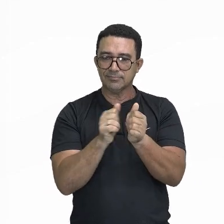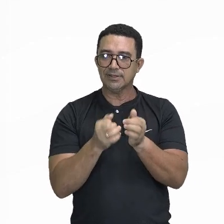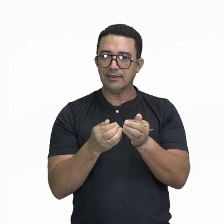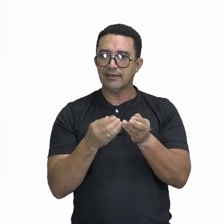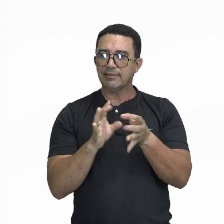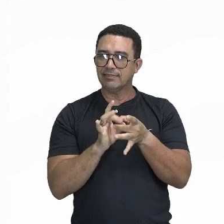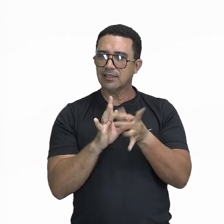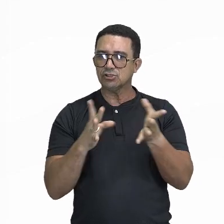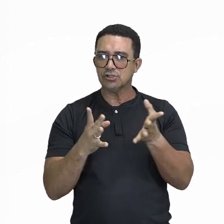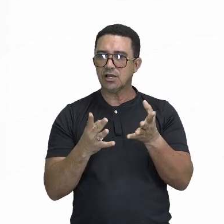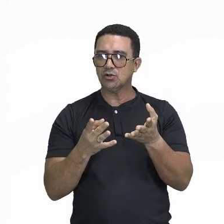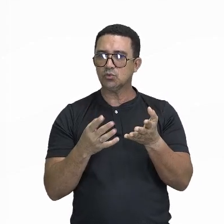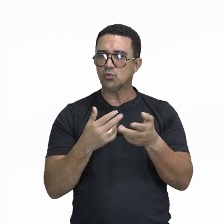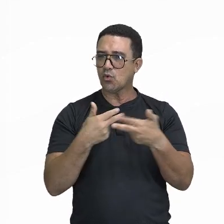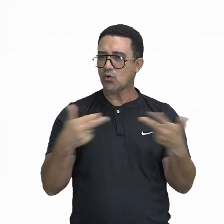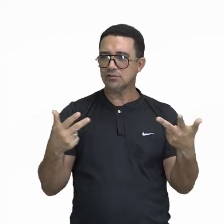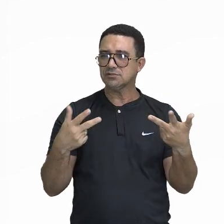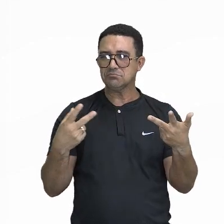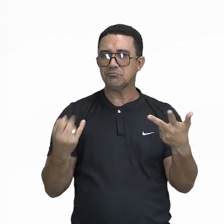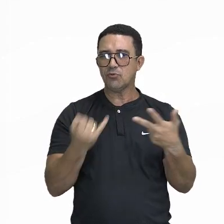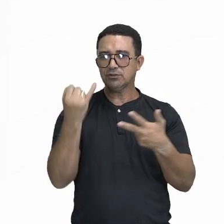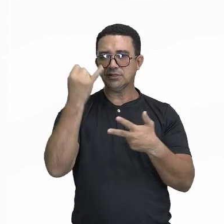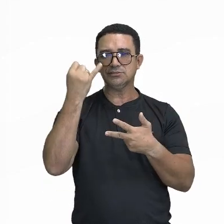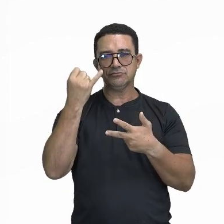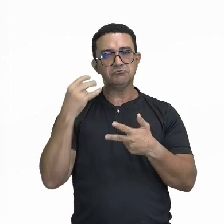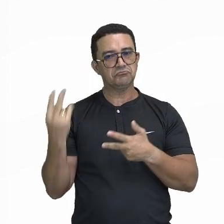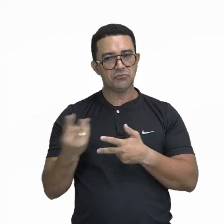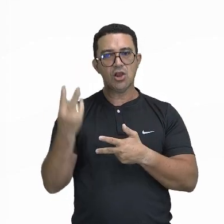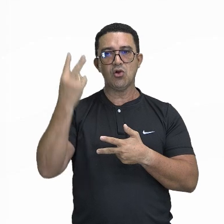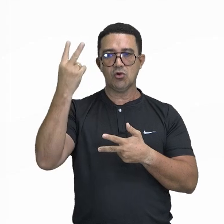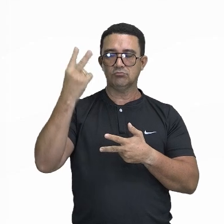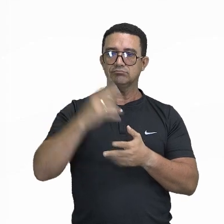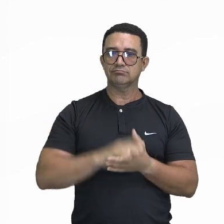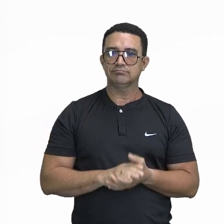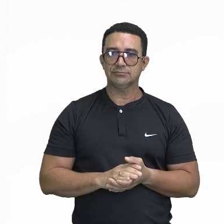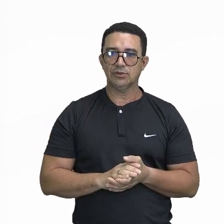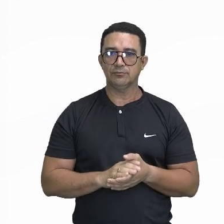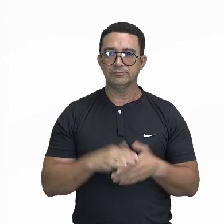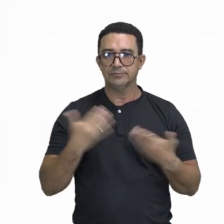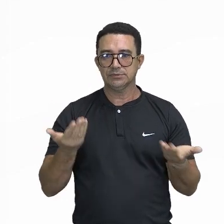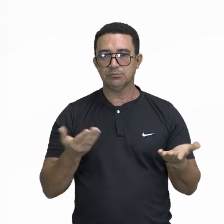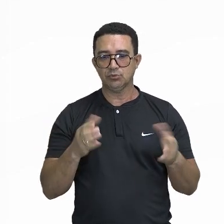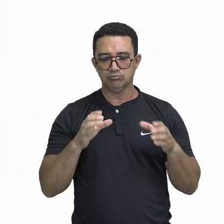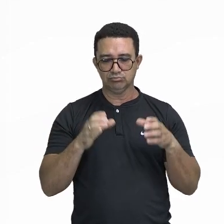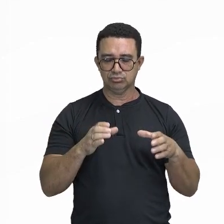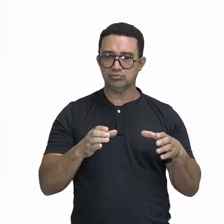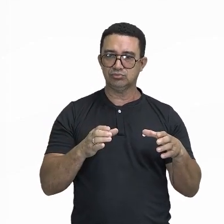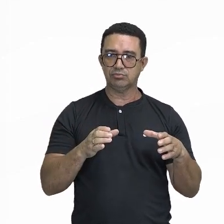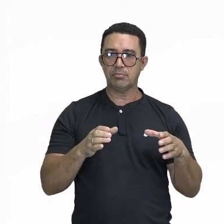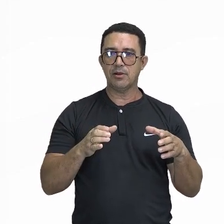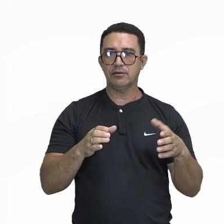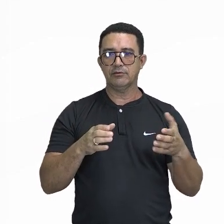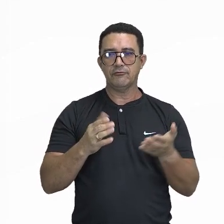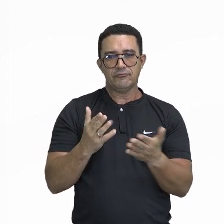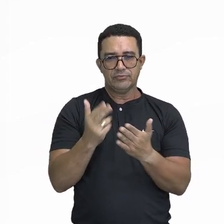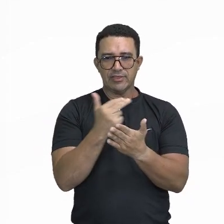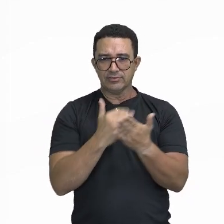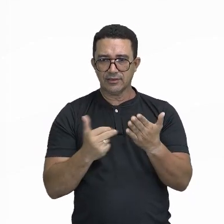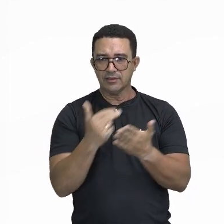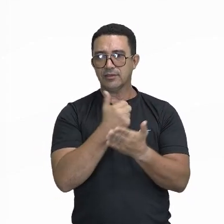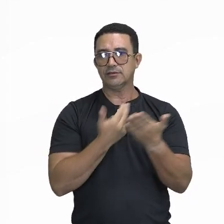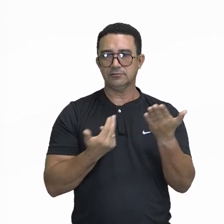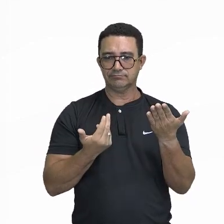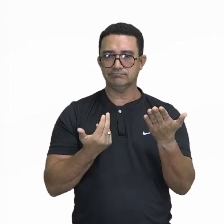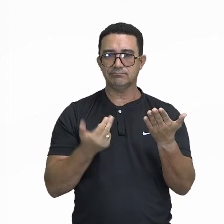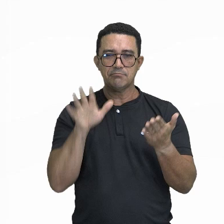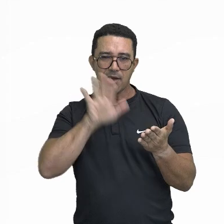que foram valiosíssimos, artísticos lindos, cerâmicas, figuras, Então